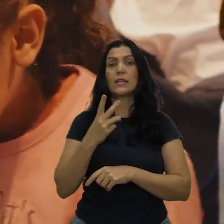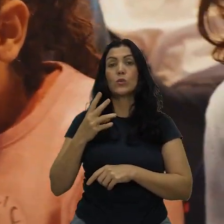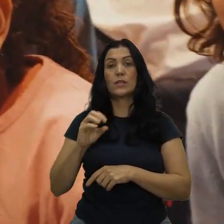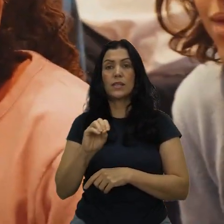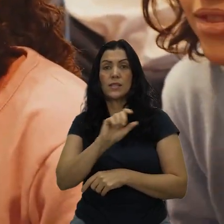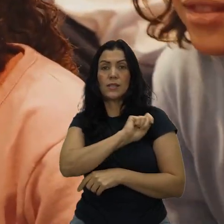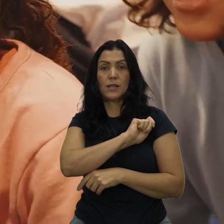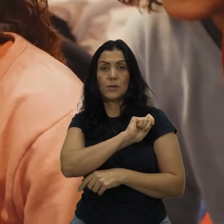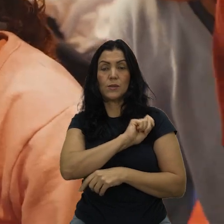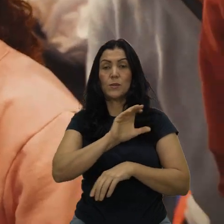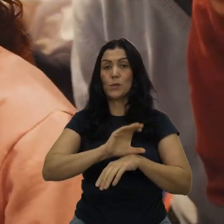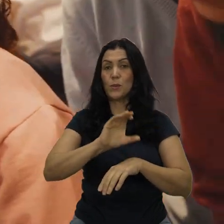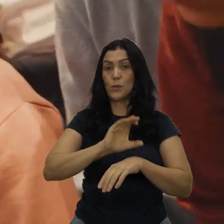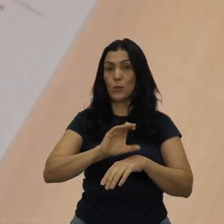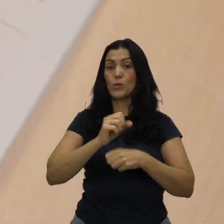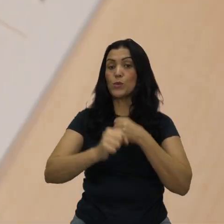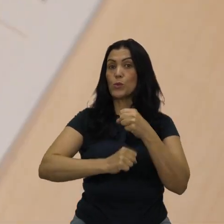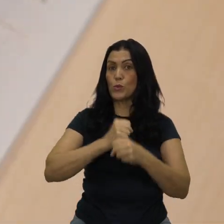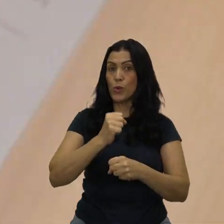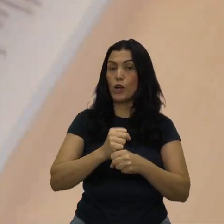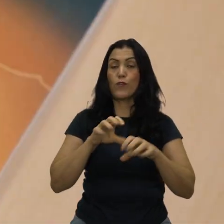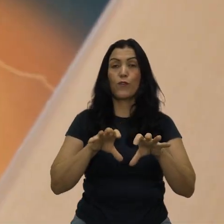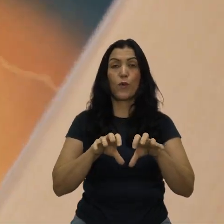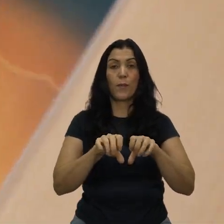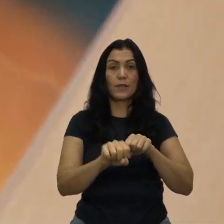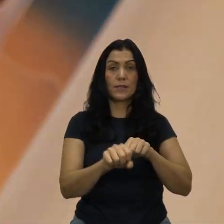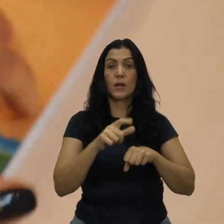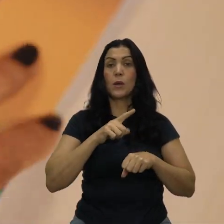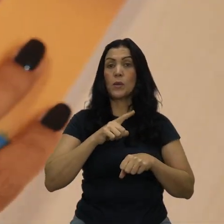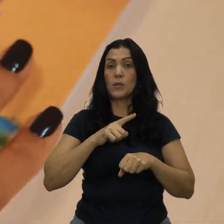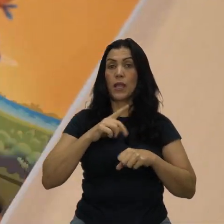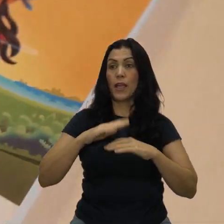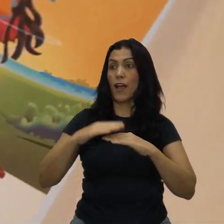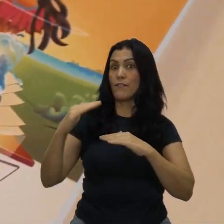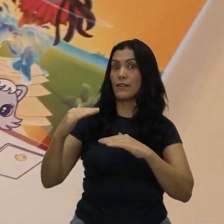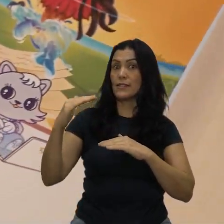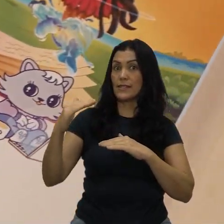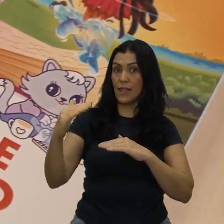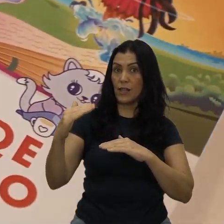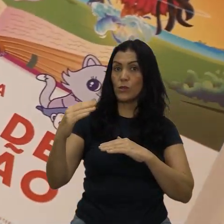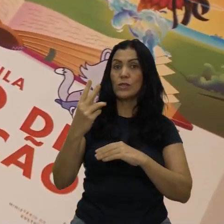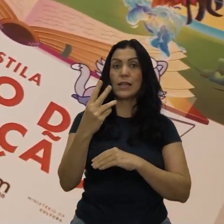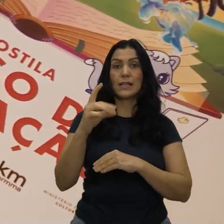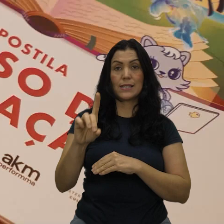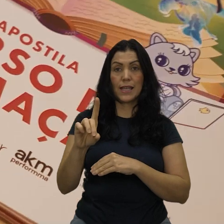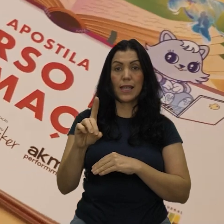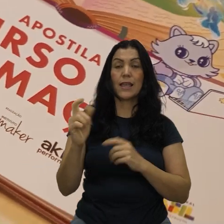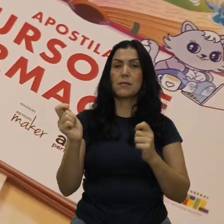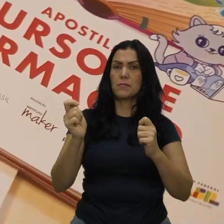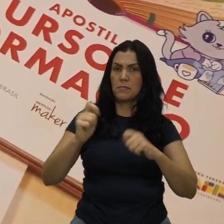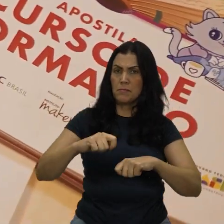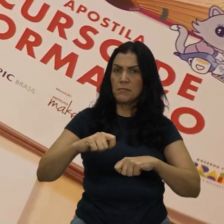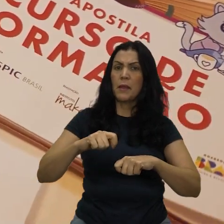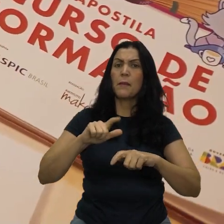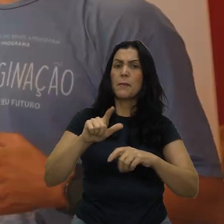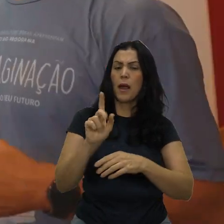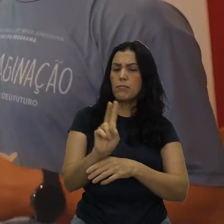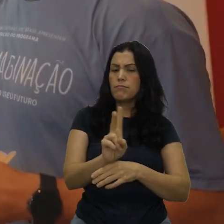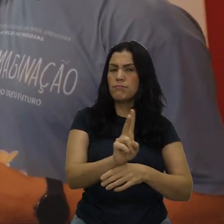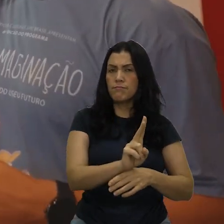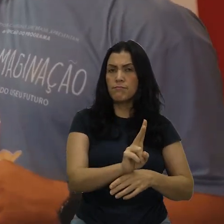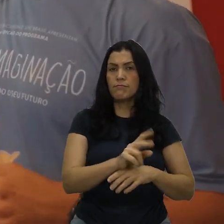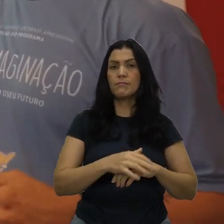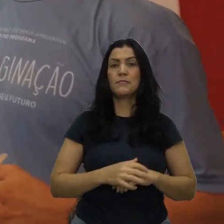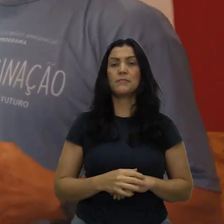atende 130 alunos nos cursos fixos anuais de formação, avançado, 3D e capacitação